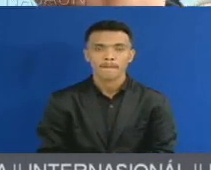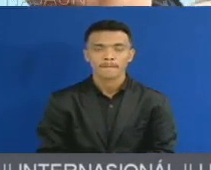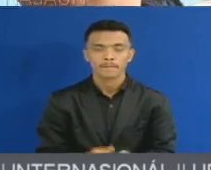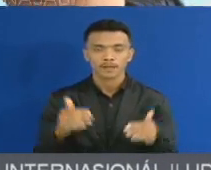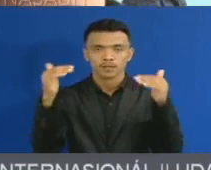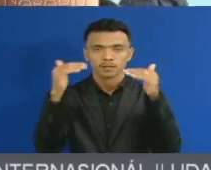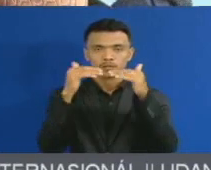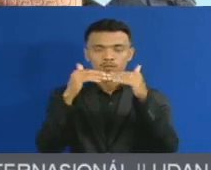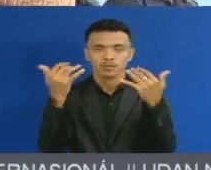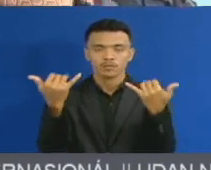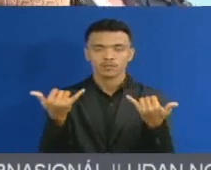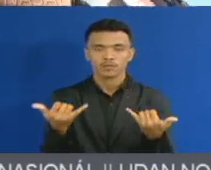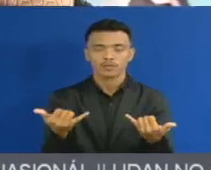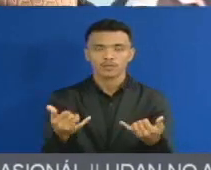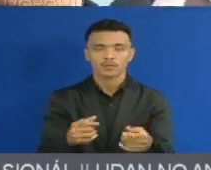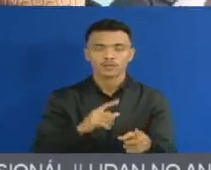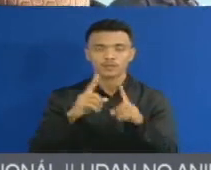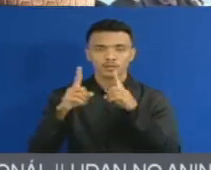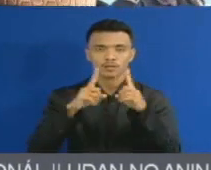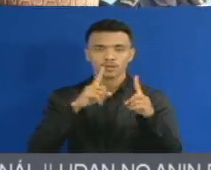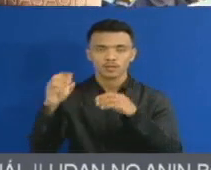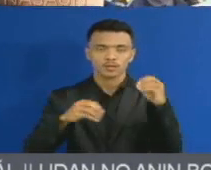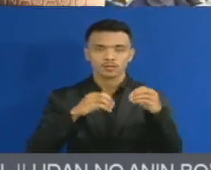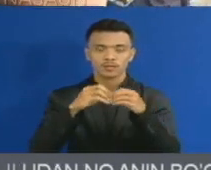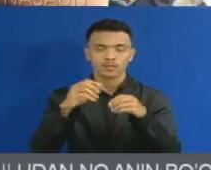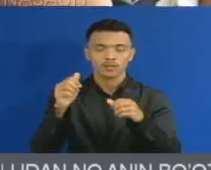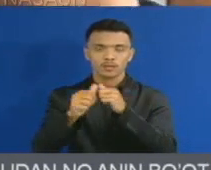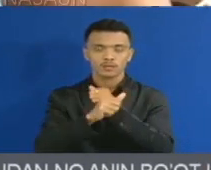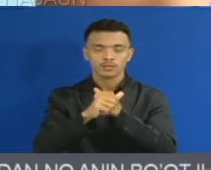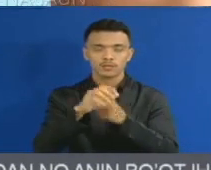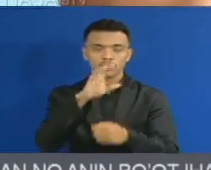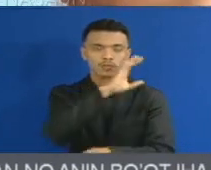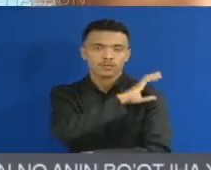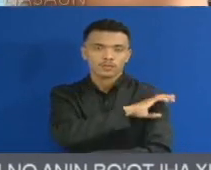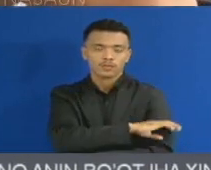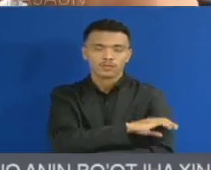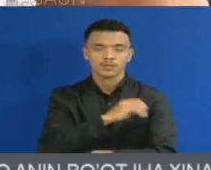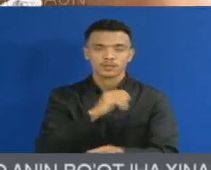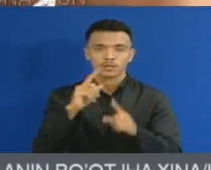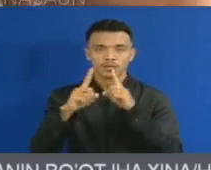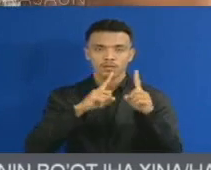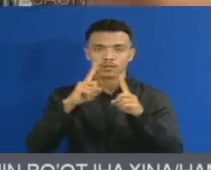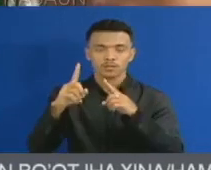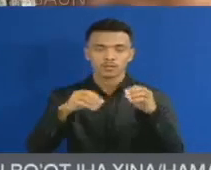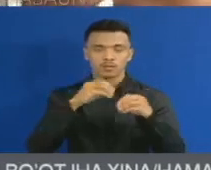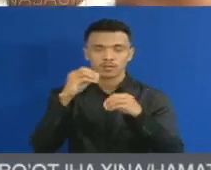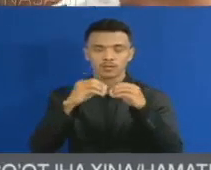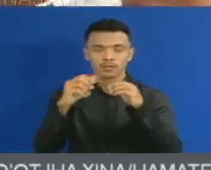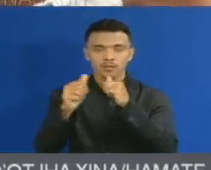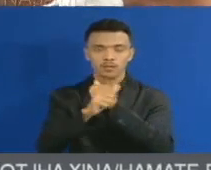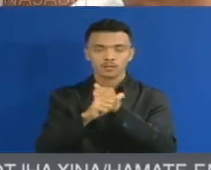reunião ainda hoje, onde colia com o assunto segurança, colia com o assunto Sira Liga, existência